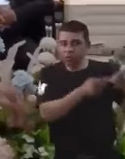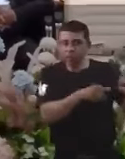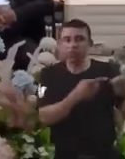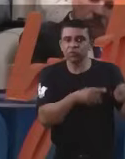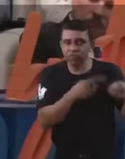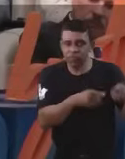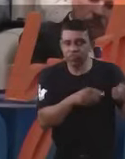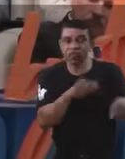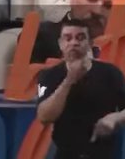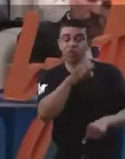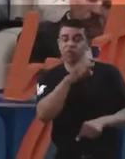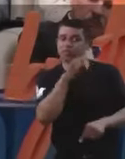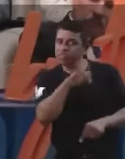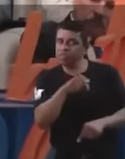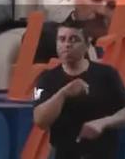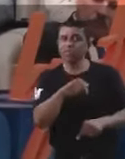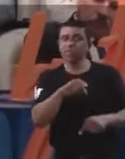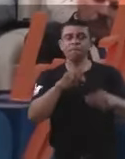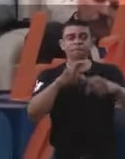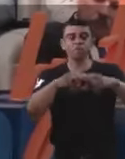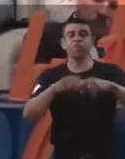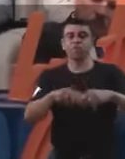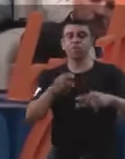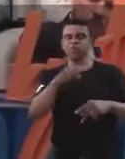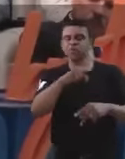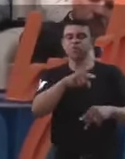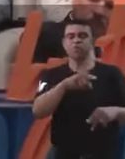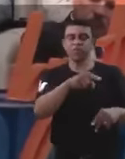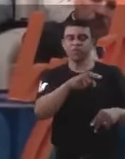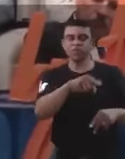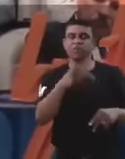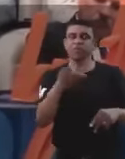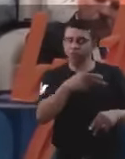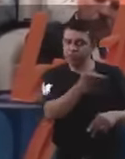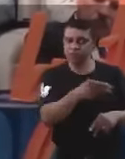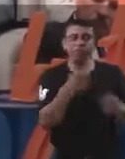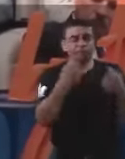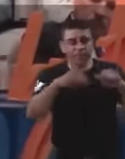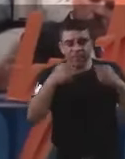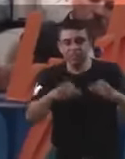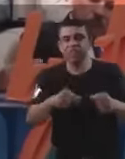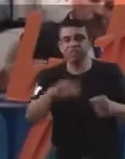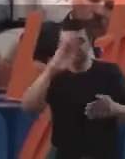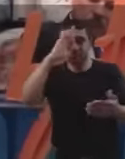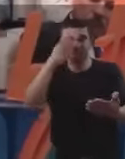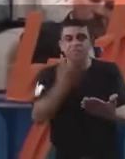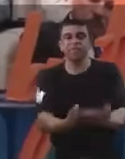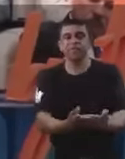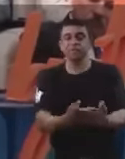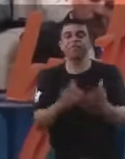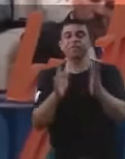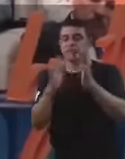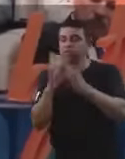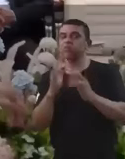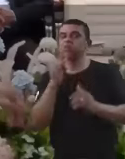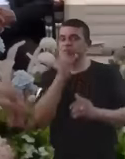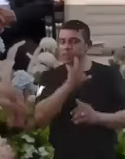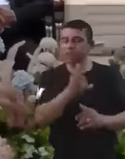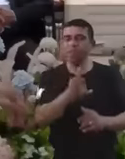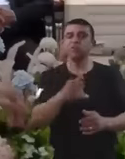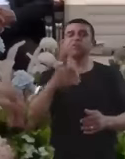um jeitinho de te cancelar. É mais ou menos isso que acontece na nossa geração. Jesus está dizendo aos discípulos, quando vocês